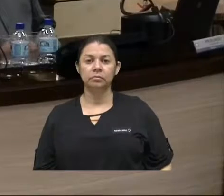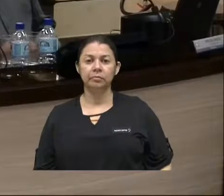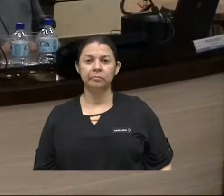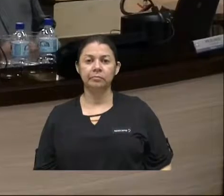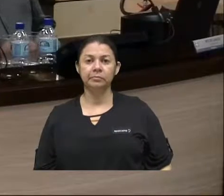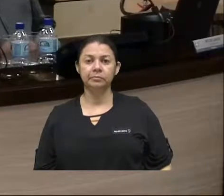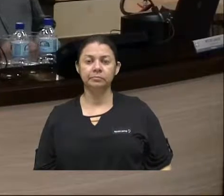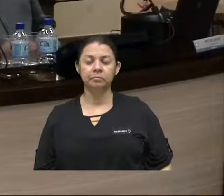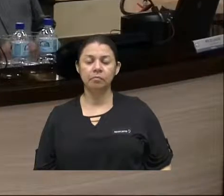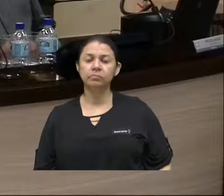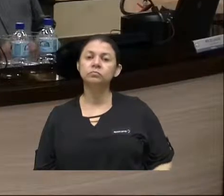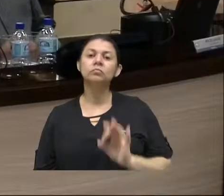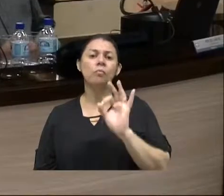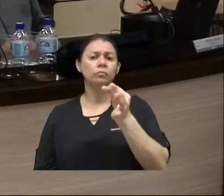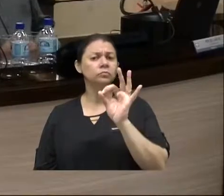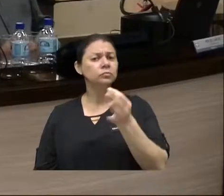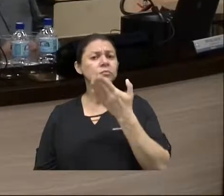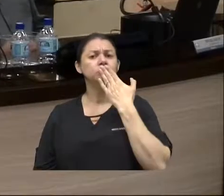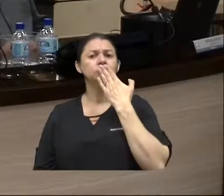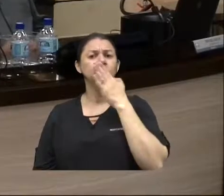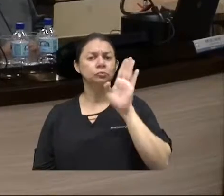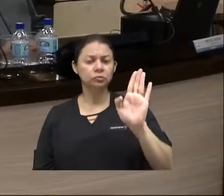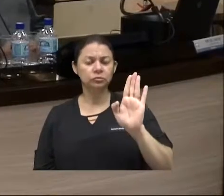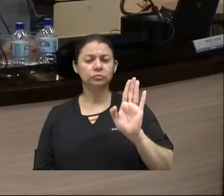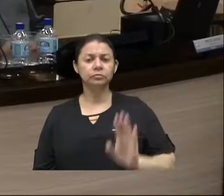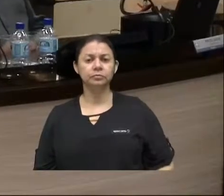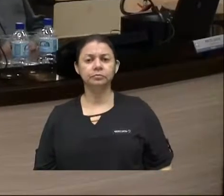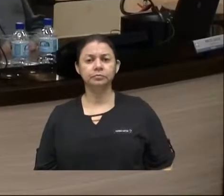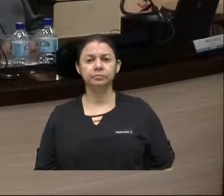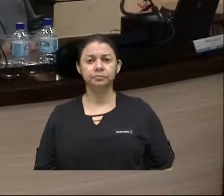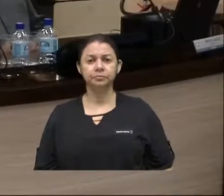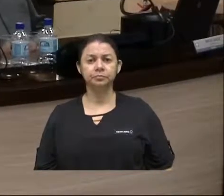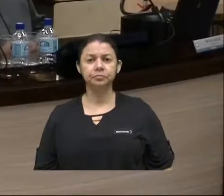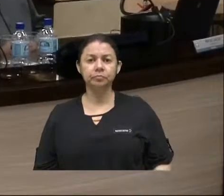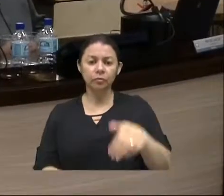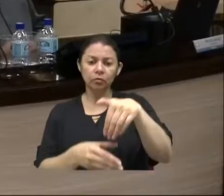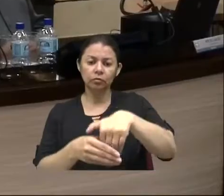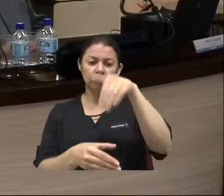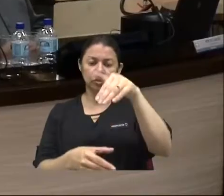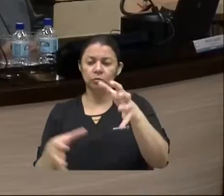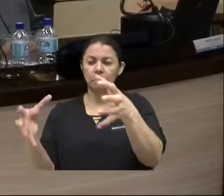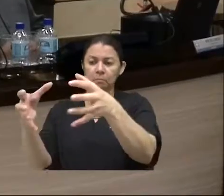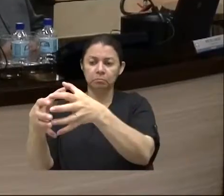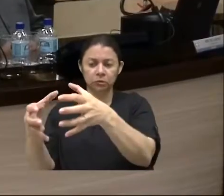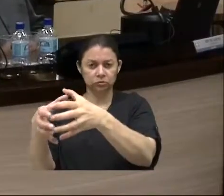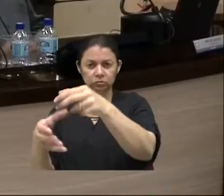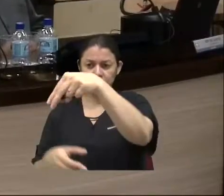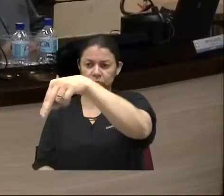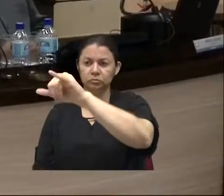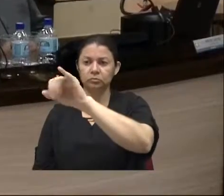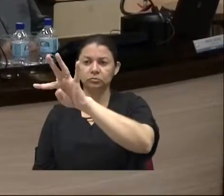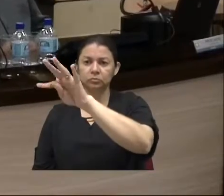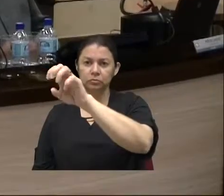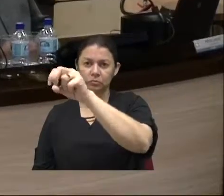Como já prometi o voto e já tinha acertado antes com o pastor Newton, eu voto no pastor Newton.